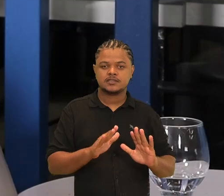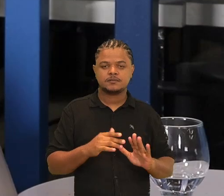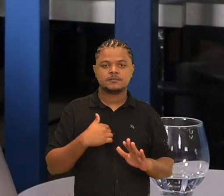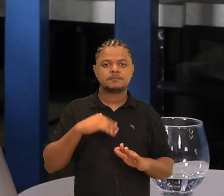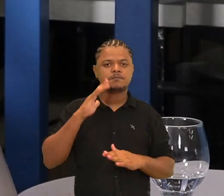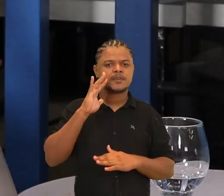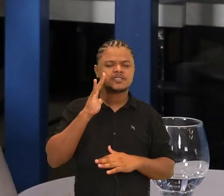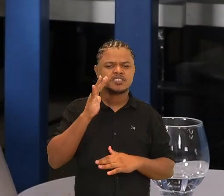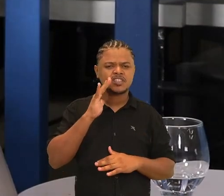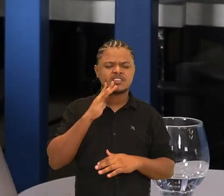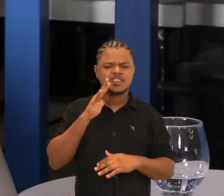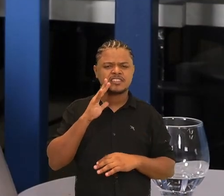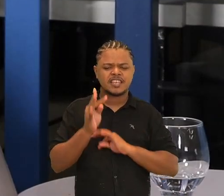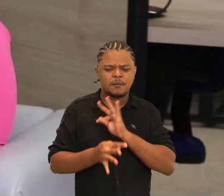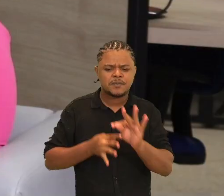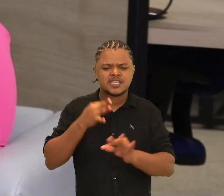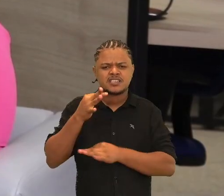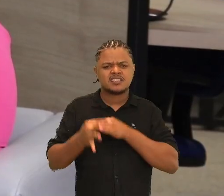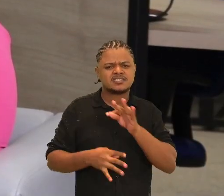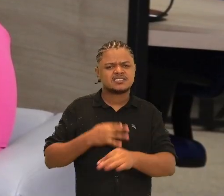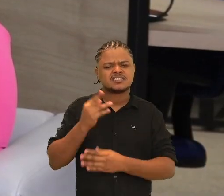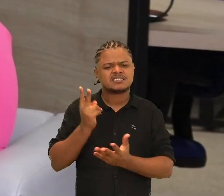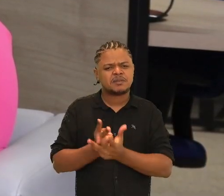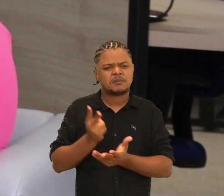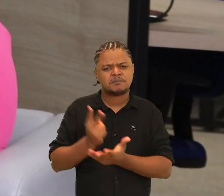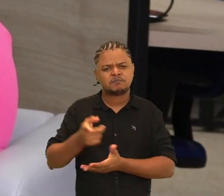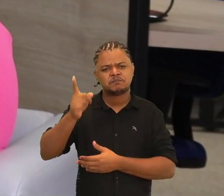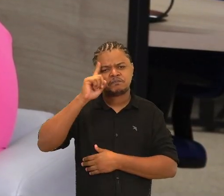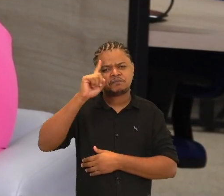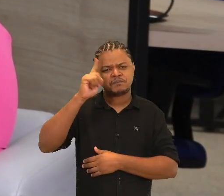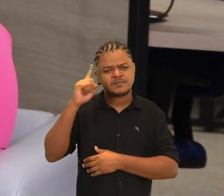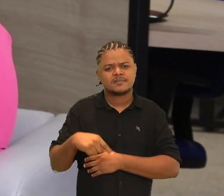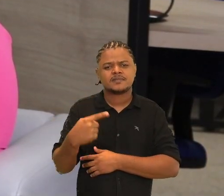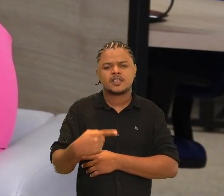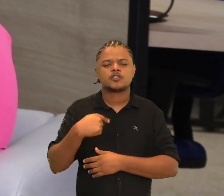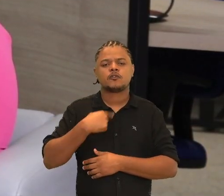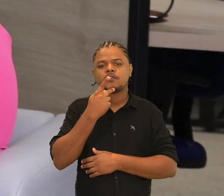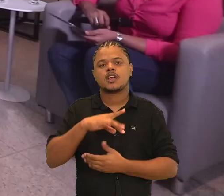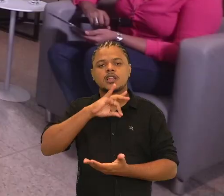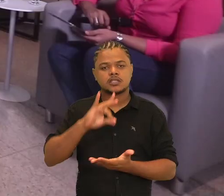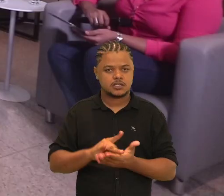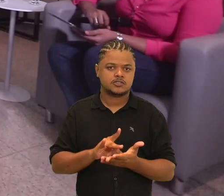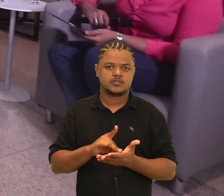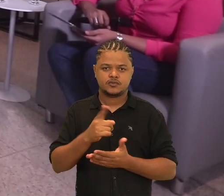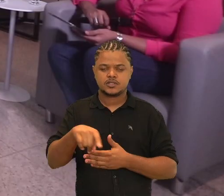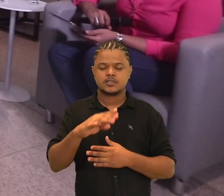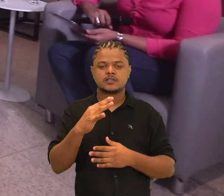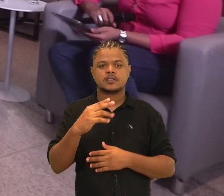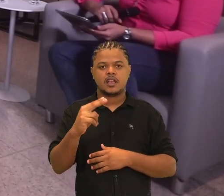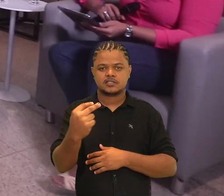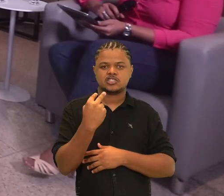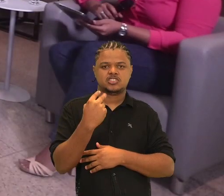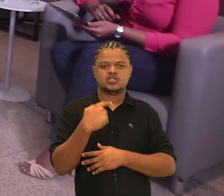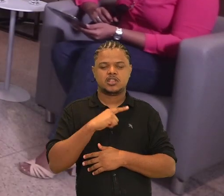intensa, né, de terapias. A vida de uma mãe atípica não é fácil. E eu estou falando de uma realidade minha. Quem está me assistindo tem outras realidades.